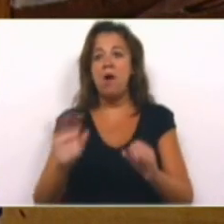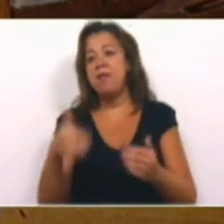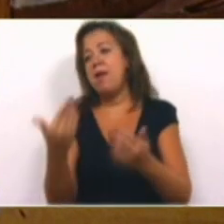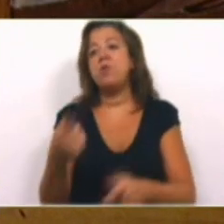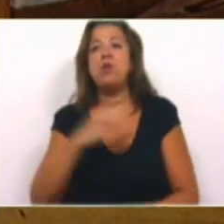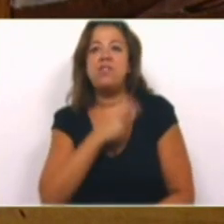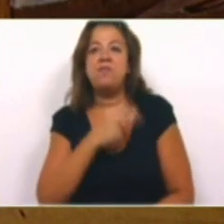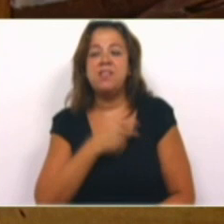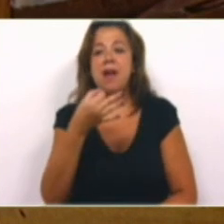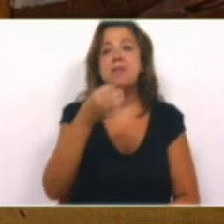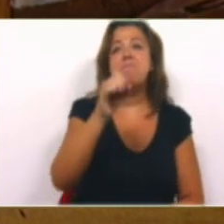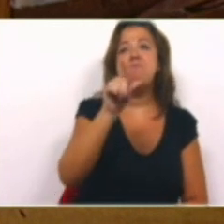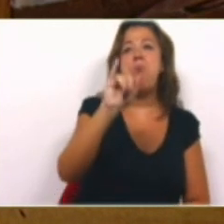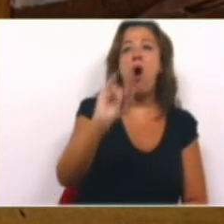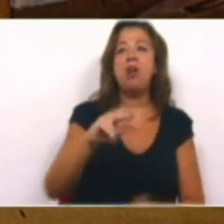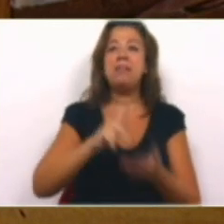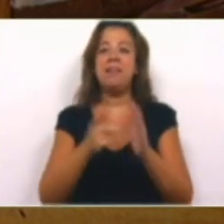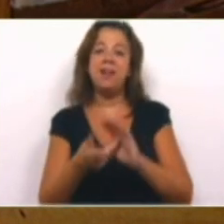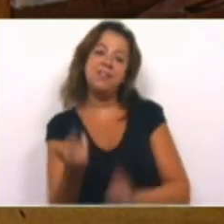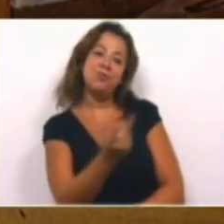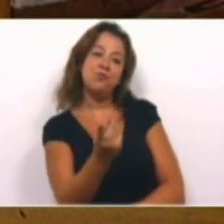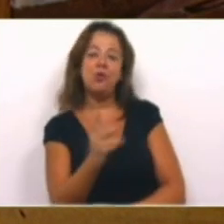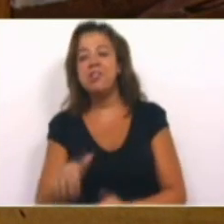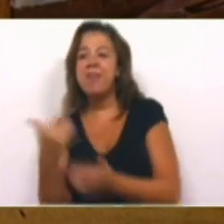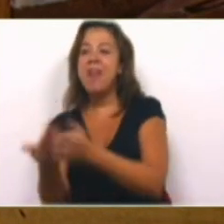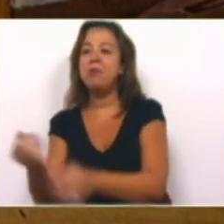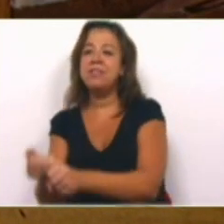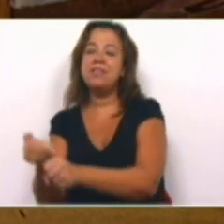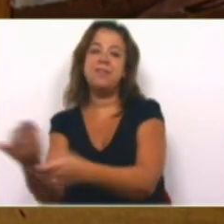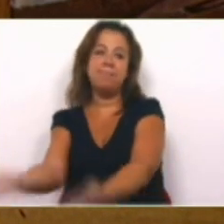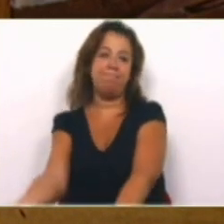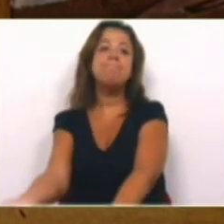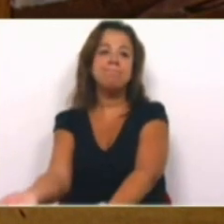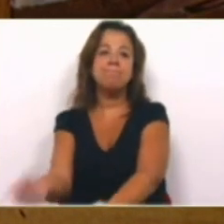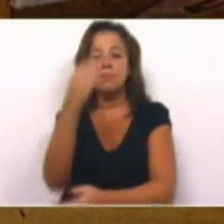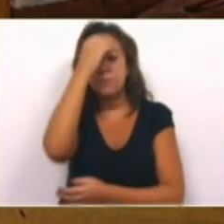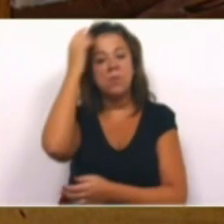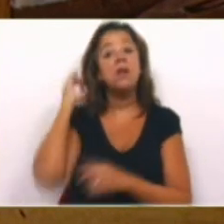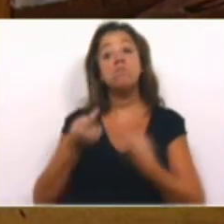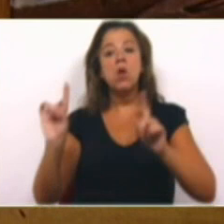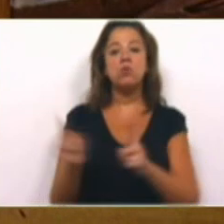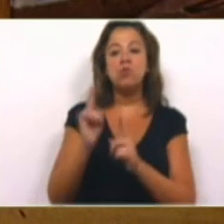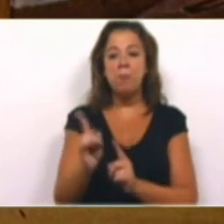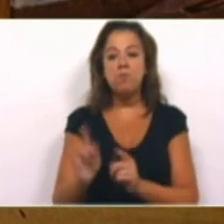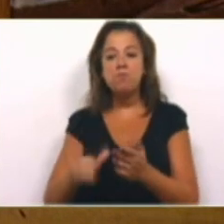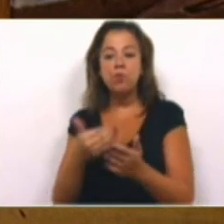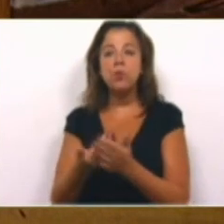politécnicos como centros de prestação de serviços. Em suma, estas